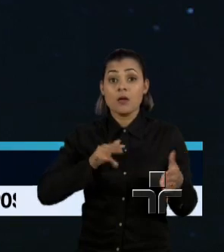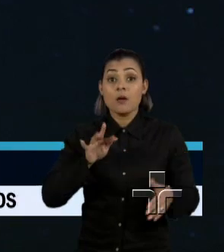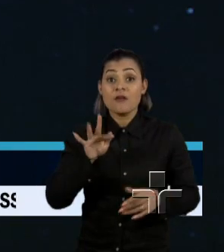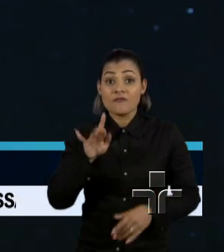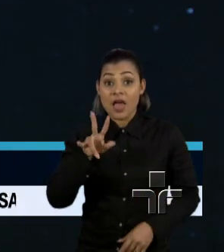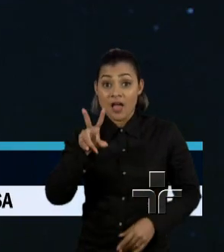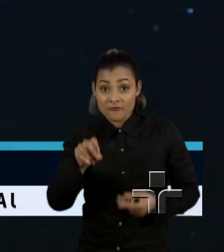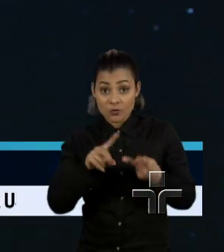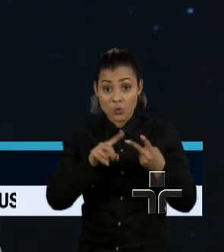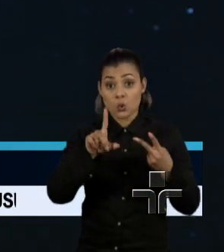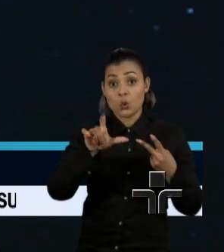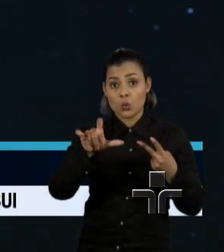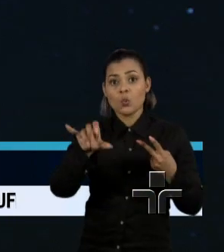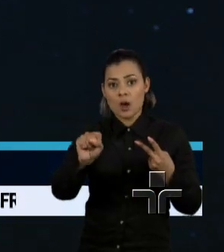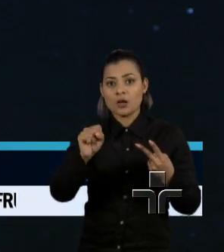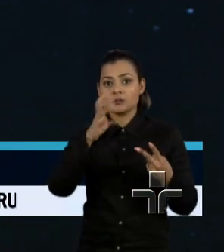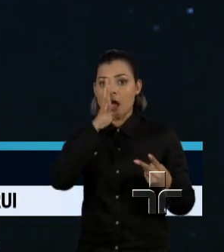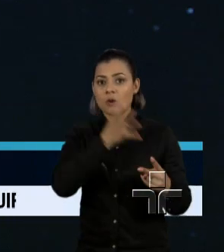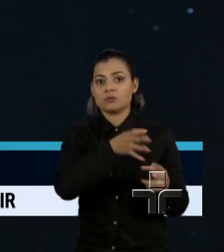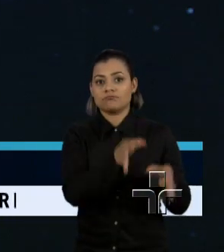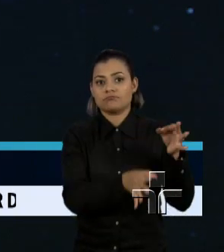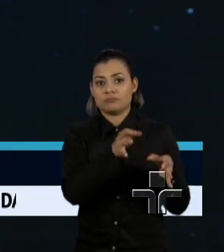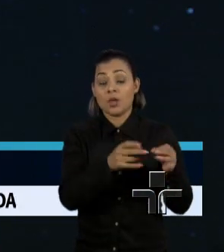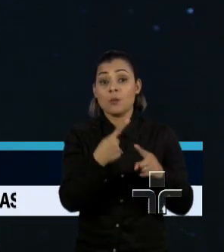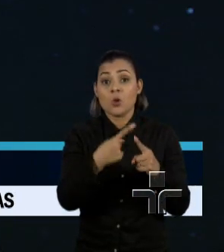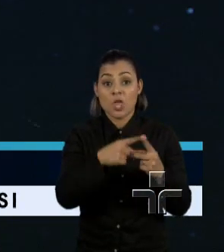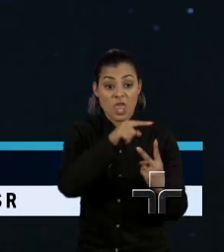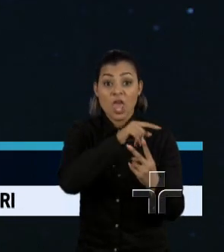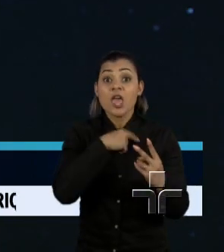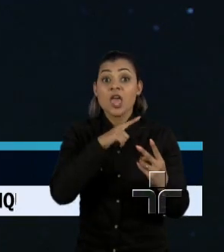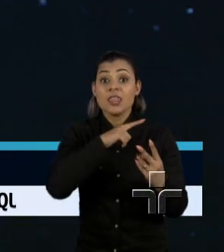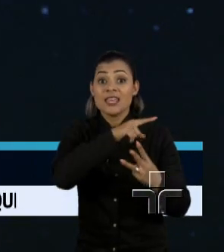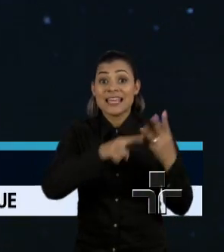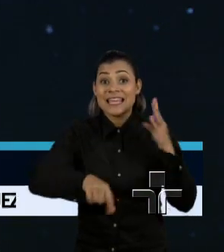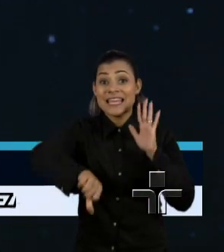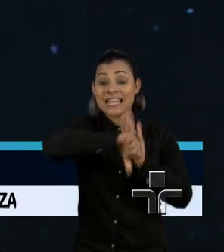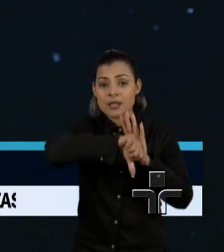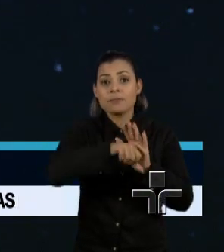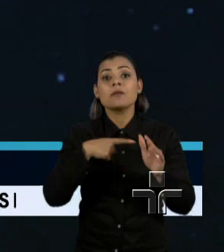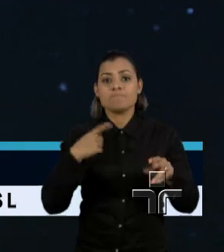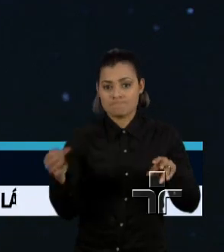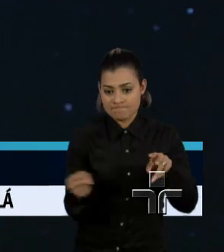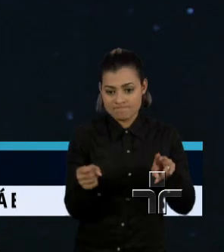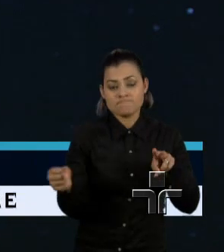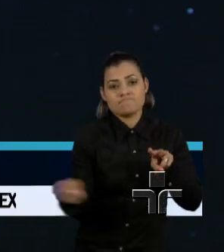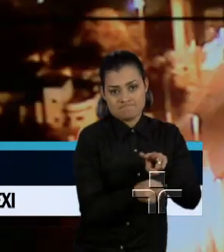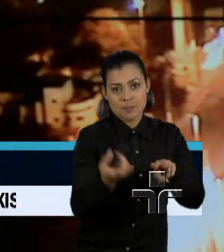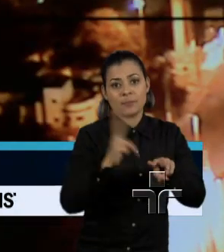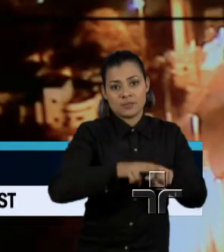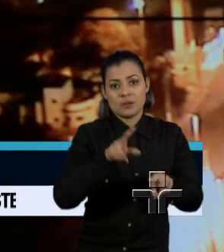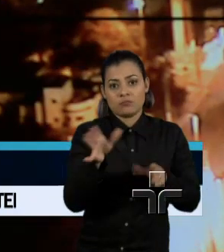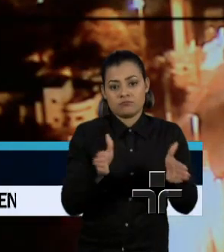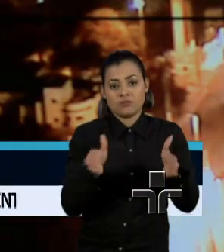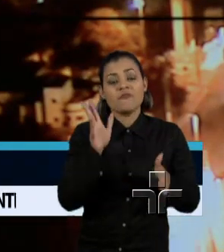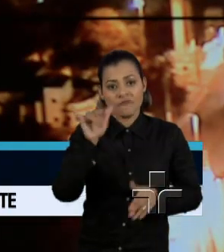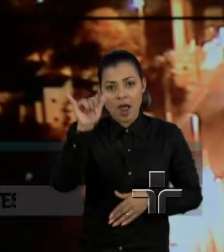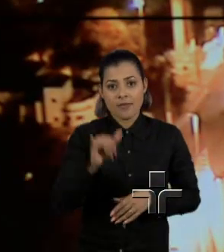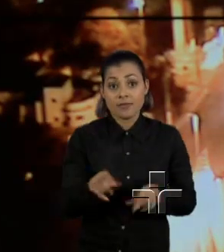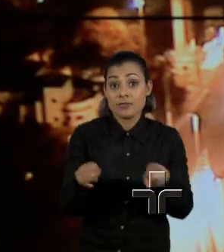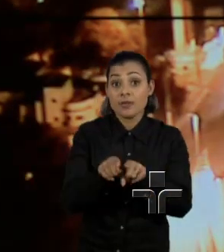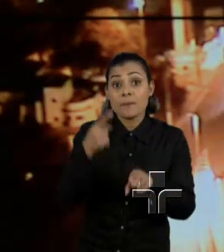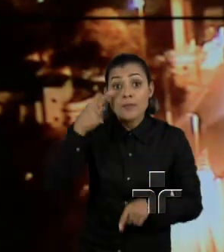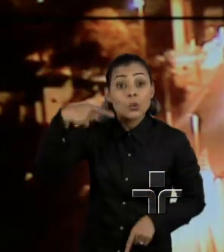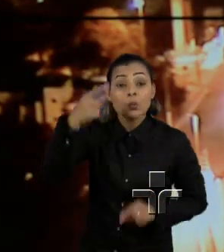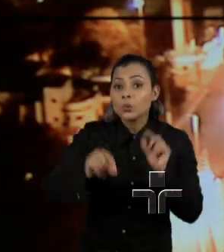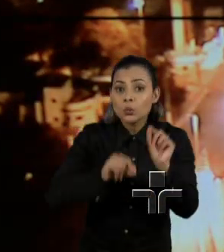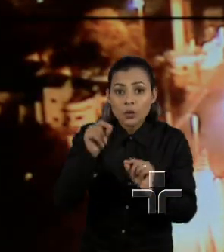e Lucas viraram réus por homicídio triplamente qualificado e tiveram a prisão preventiva decretada. E a seguir,